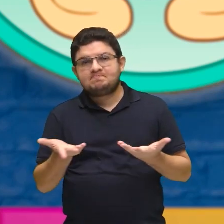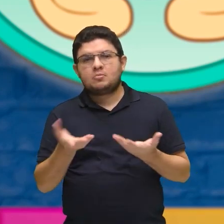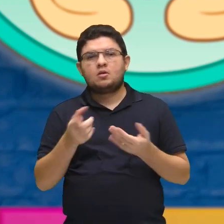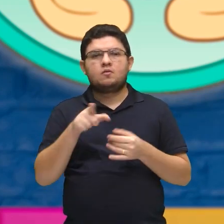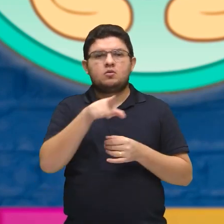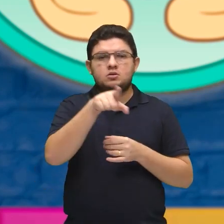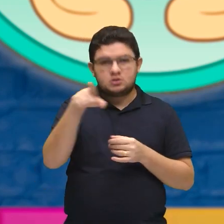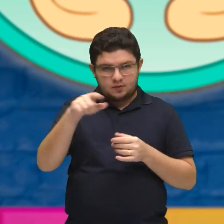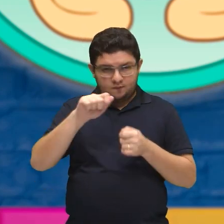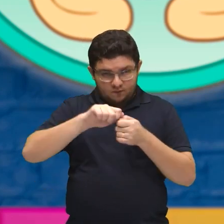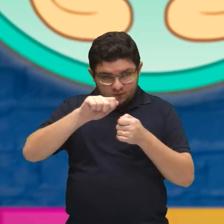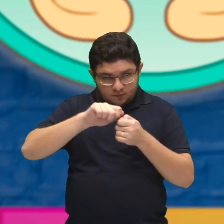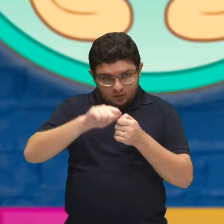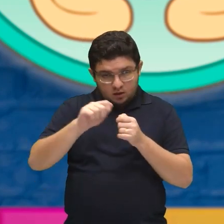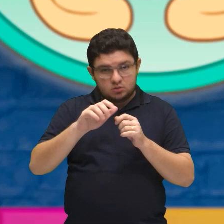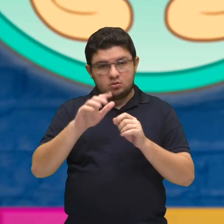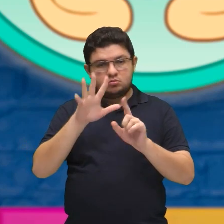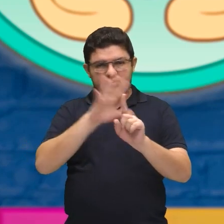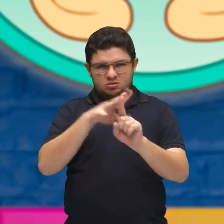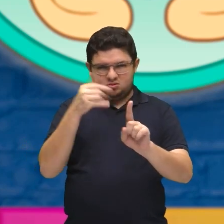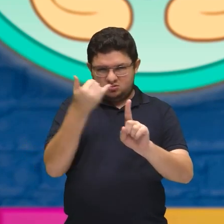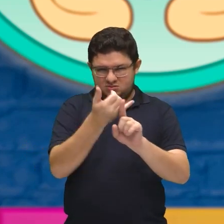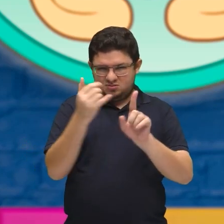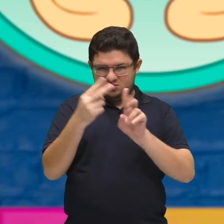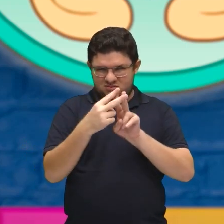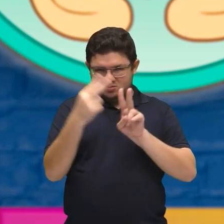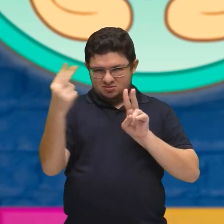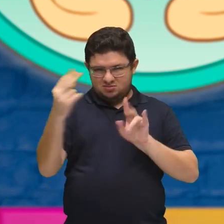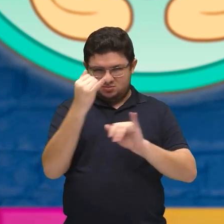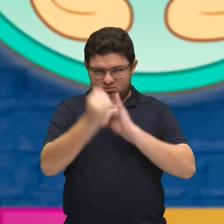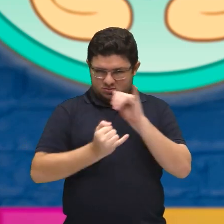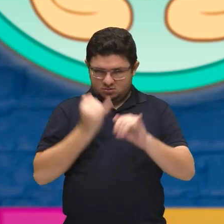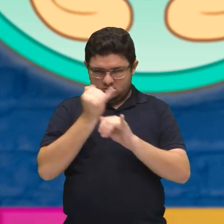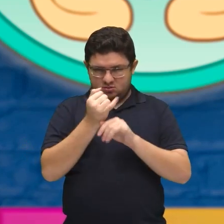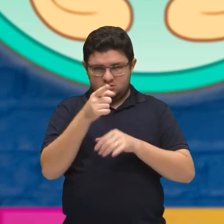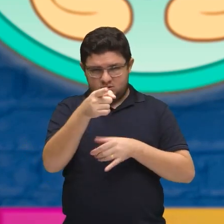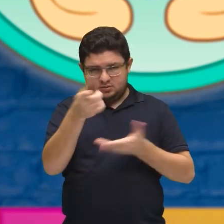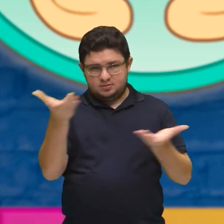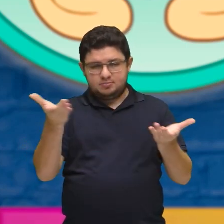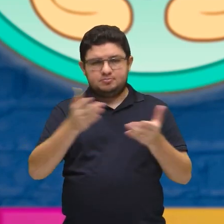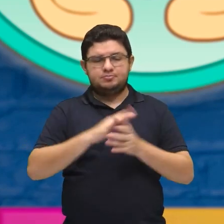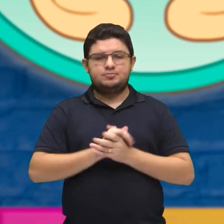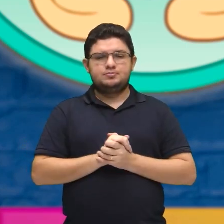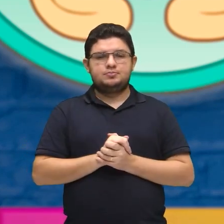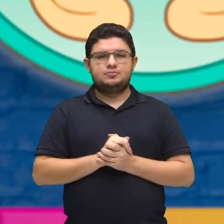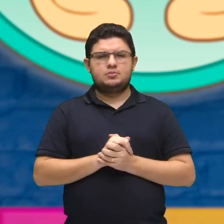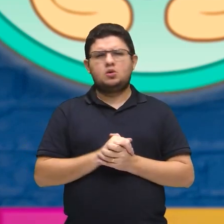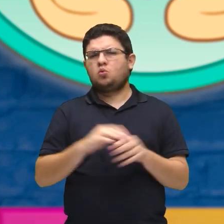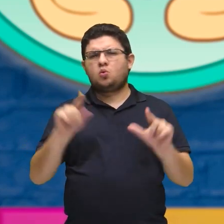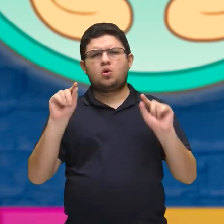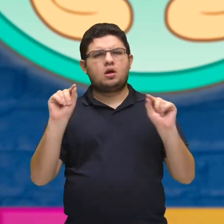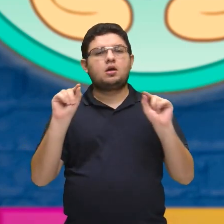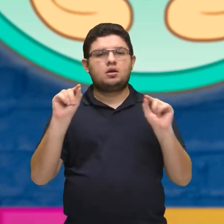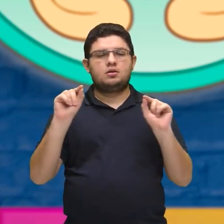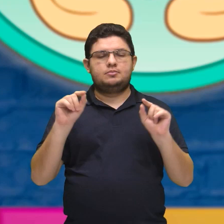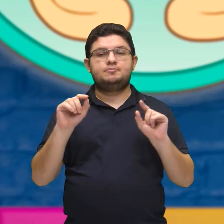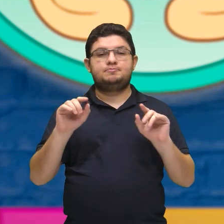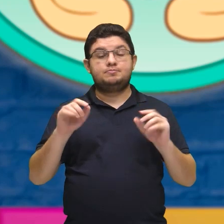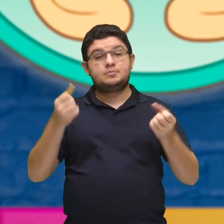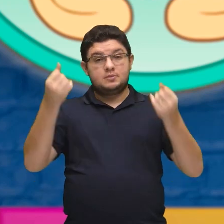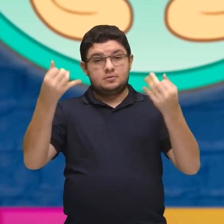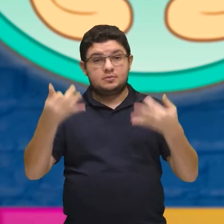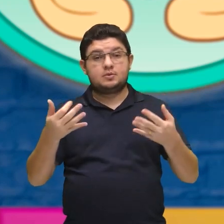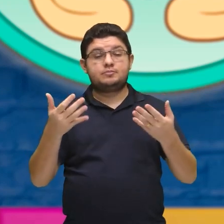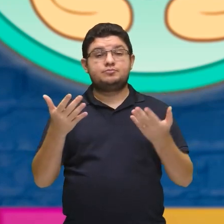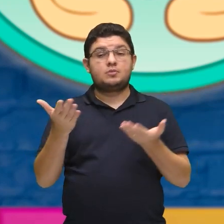fez cyberbullying? O que é isso, né? Então, assim, muitos jovens, né,